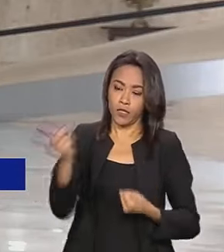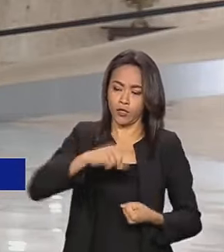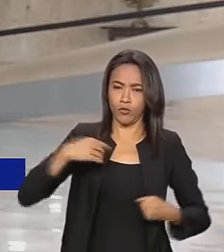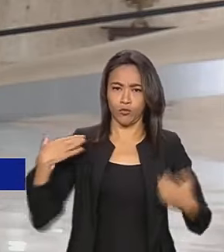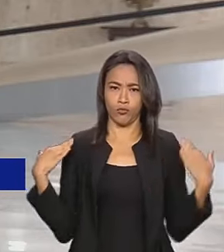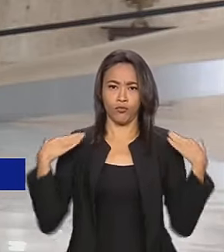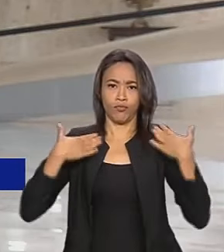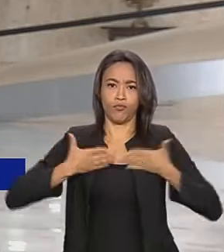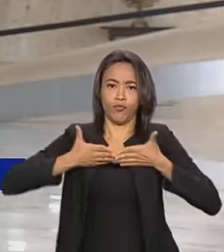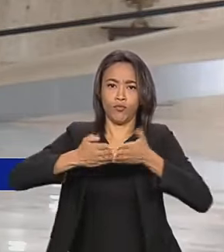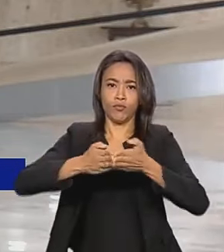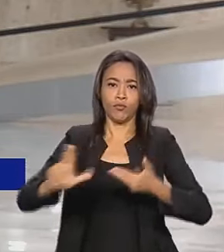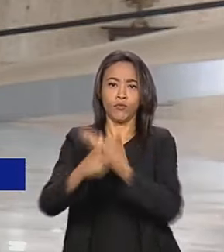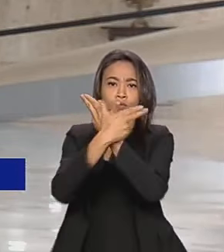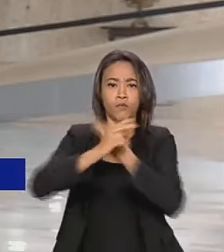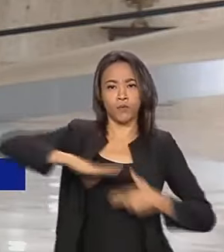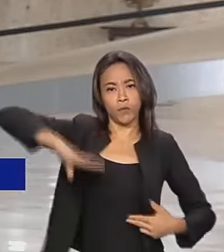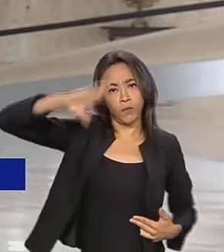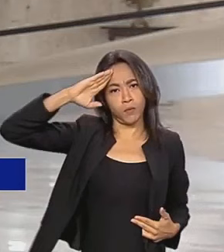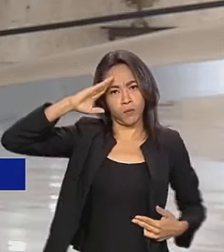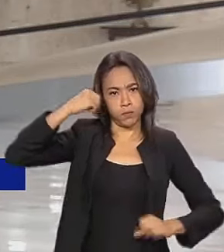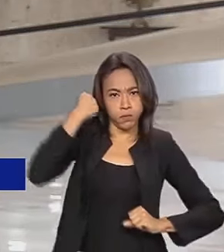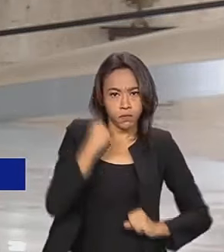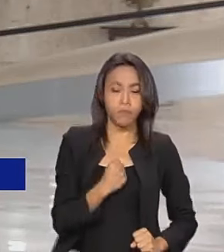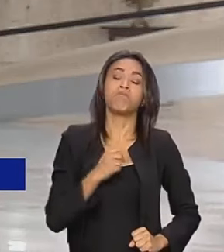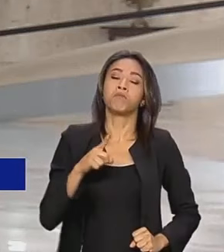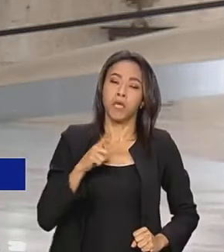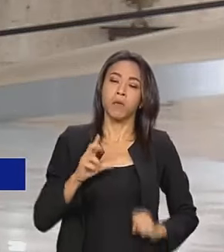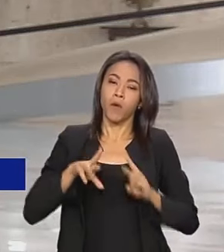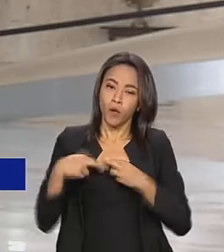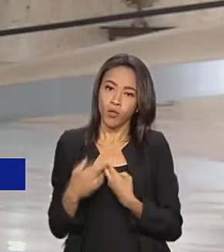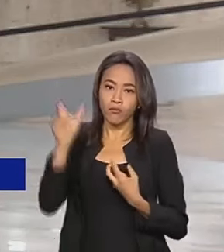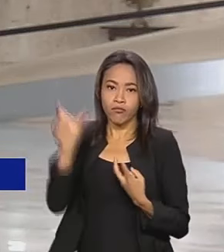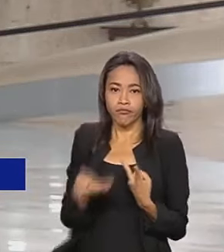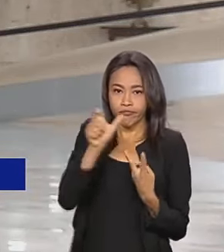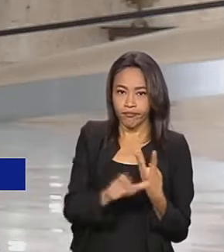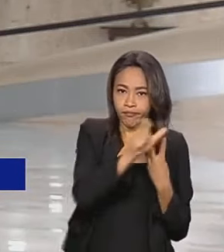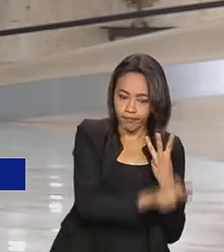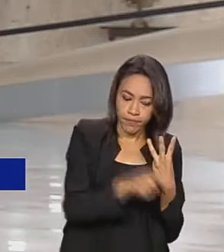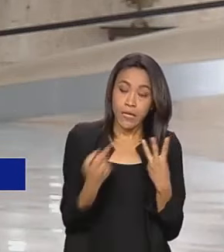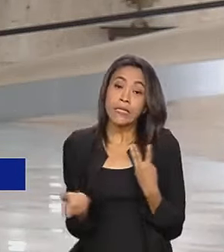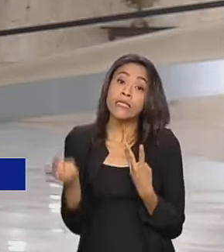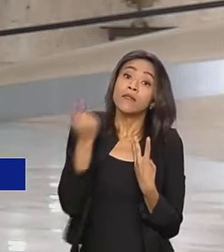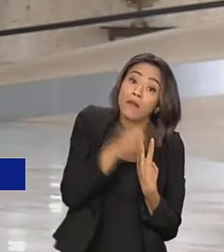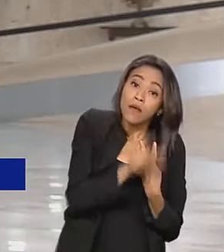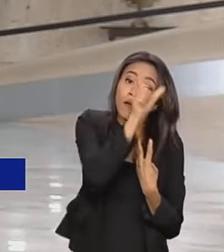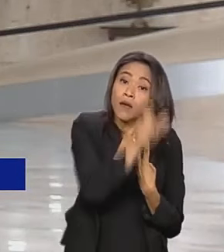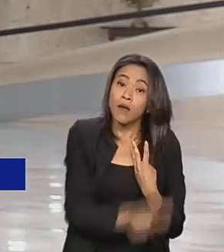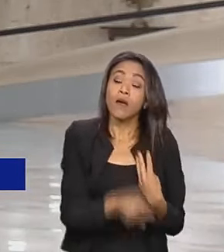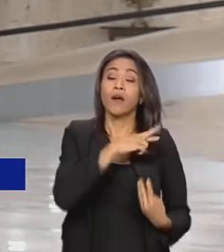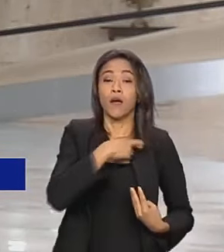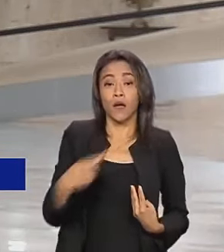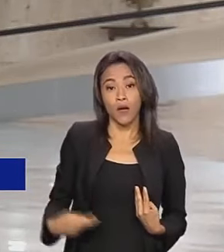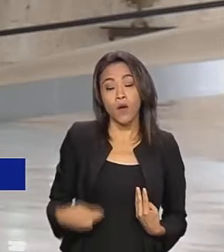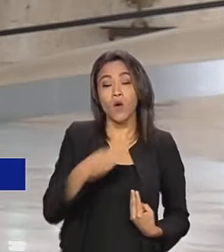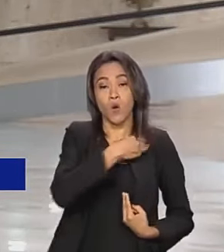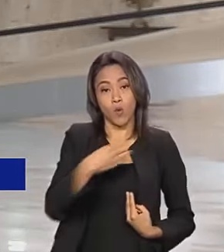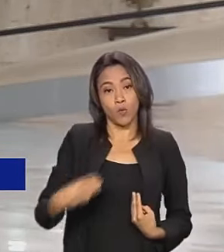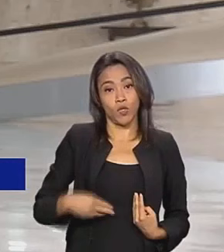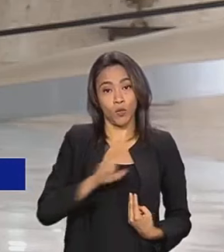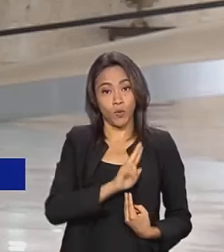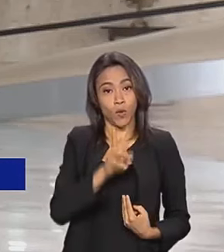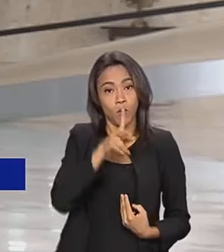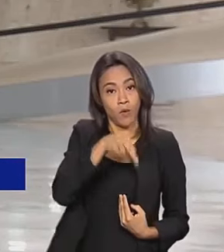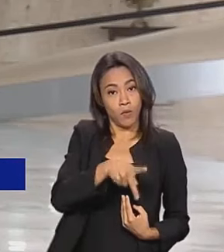da Aeronáutica e do exército e depois ele tem uma reunião com o ministro da secretaria de relações institucionais Alexandre